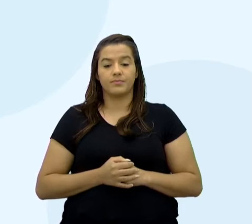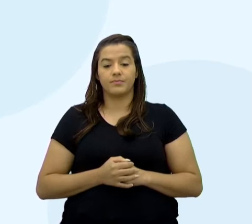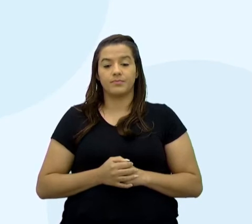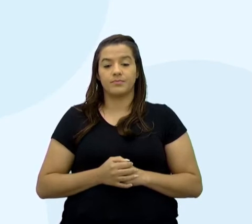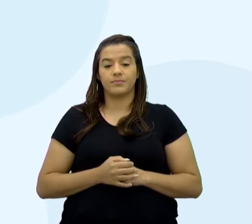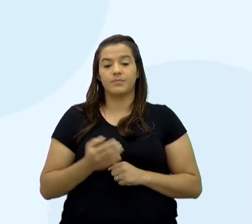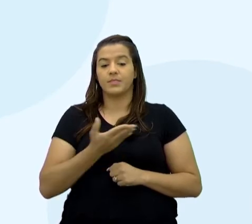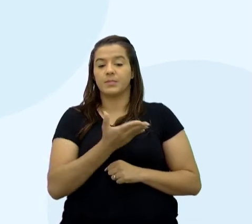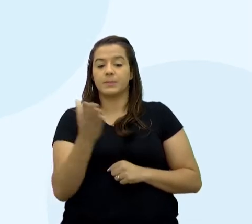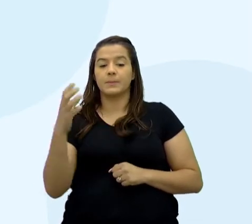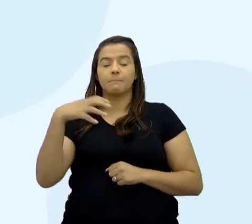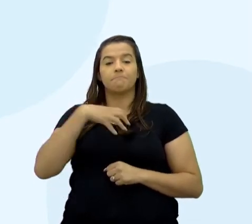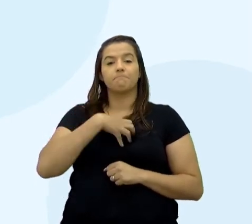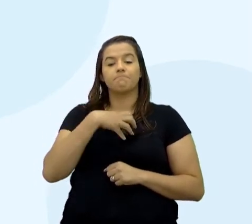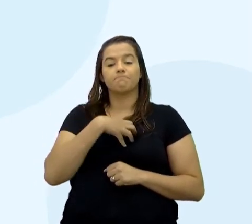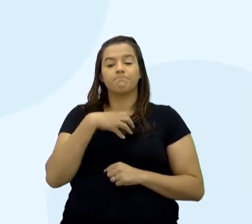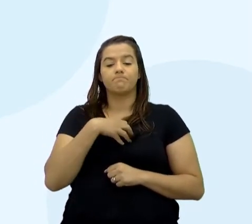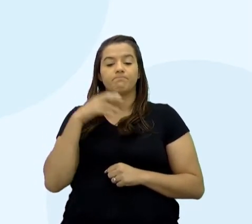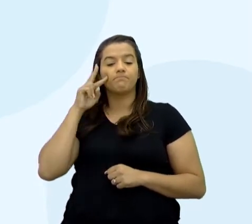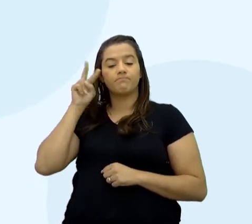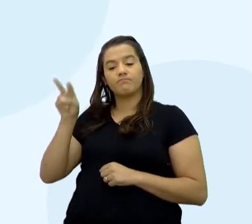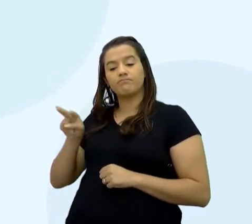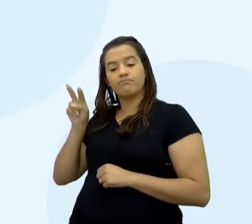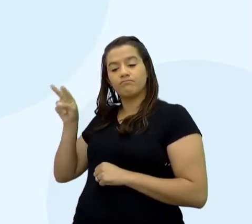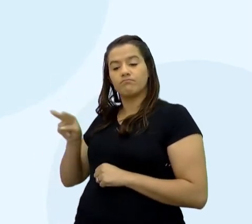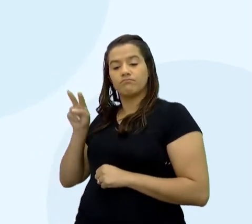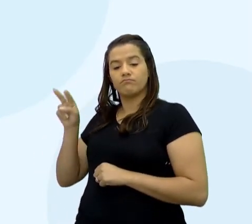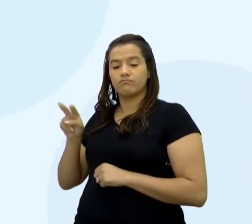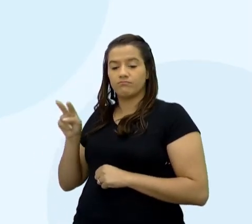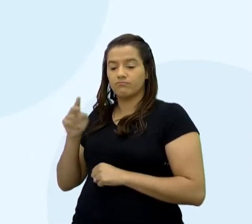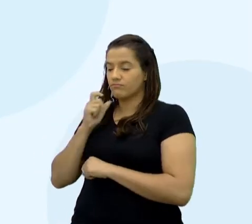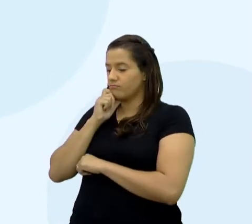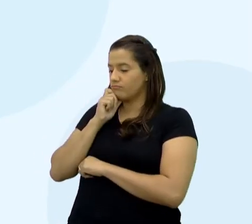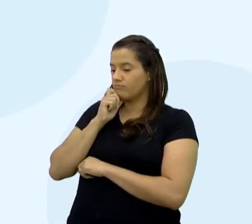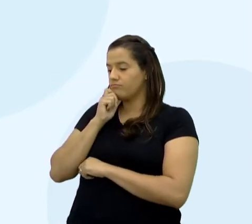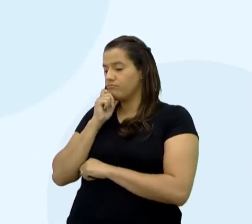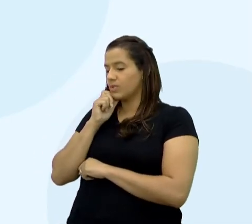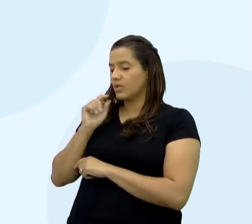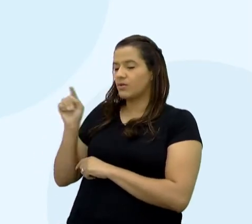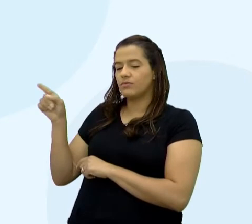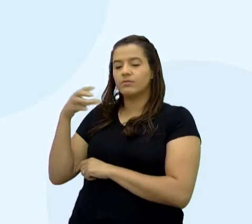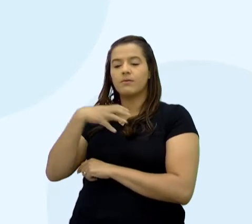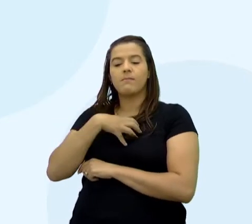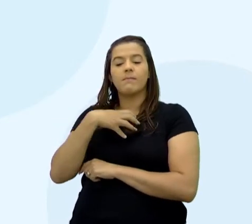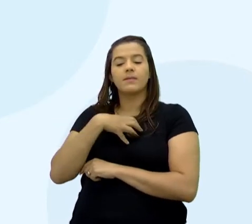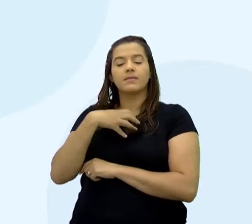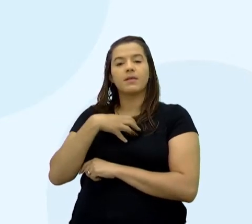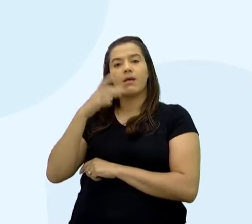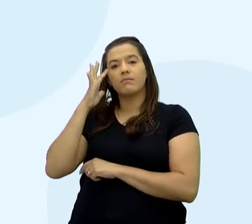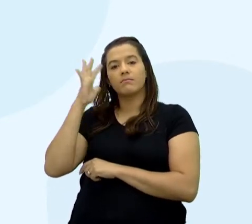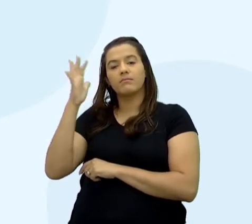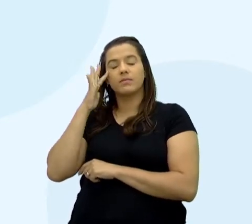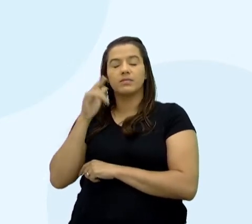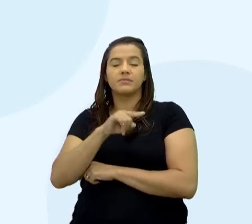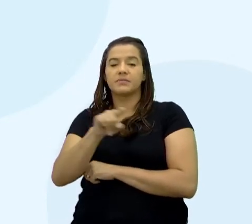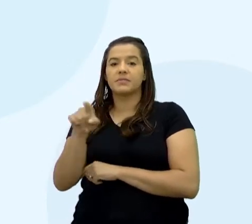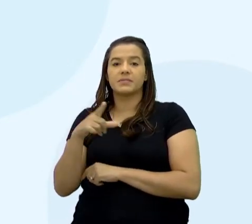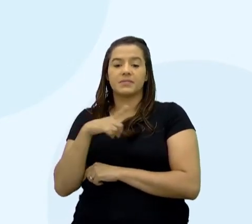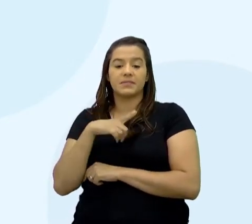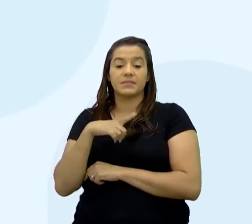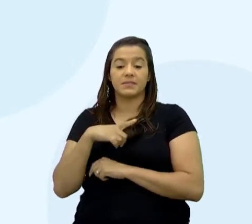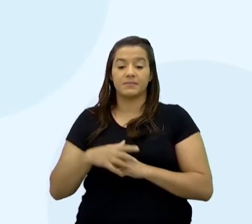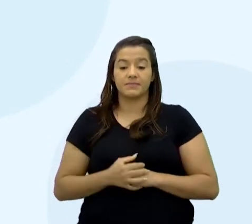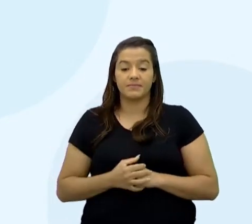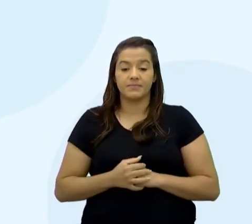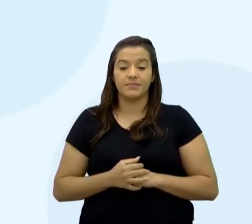Que sensações... Que pensamentos, né? Isso traz aí para vocês. Então, ali em